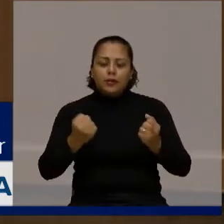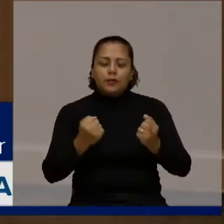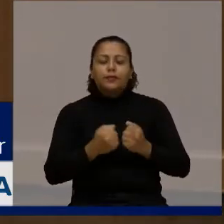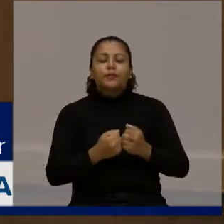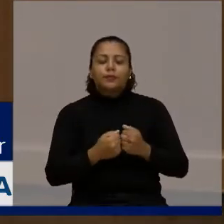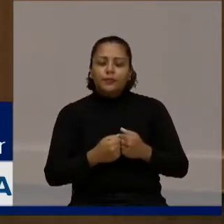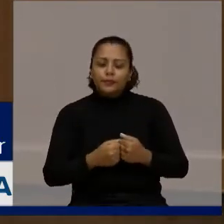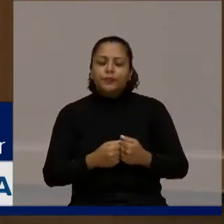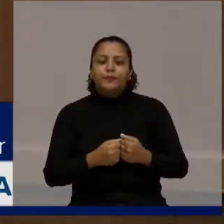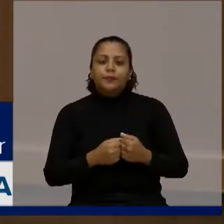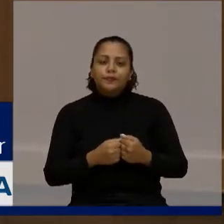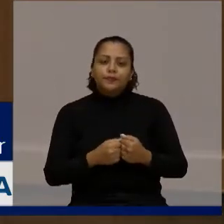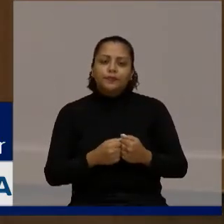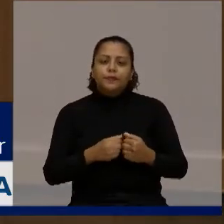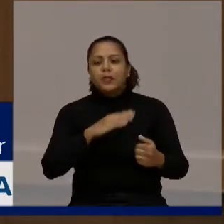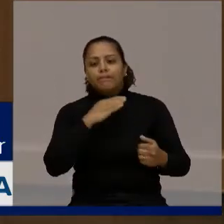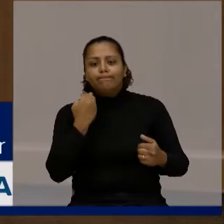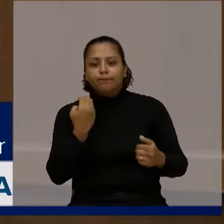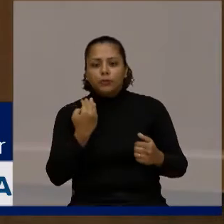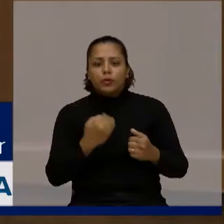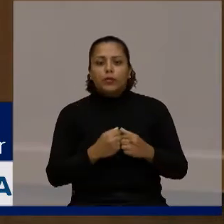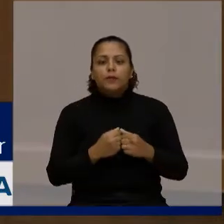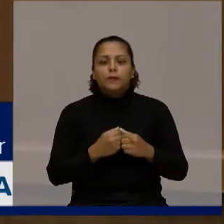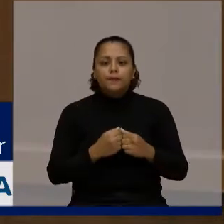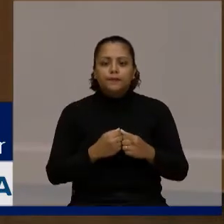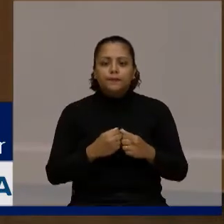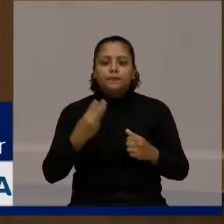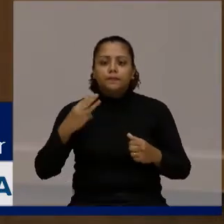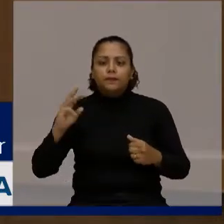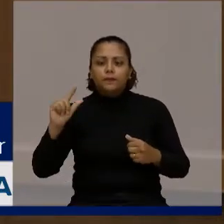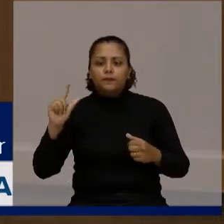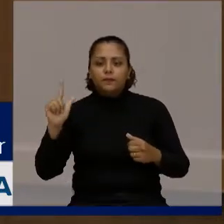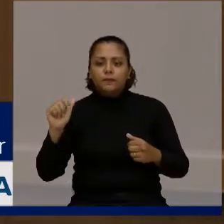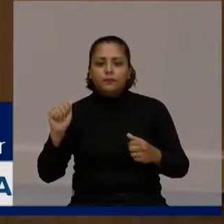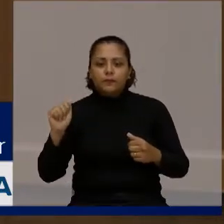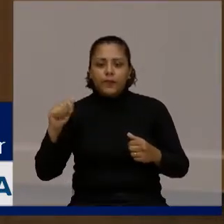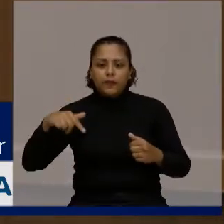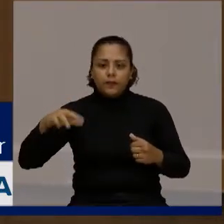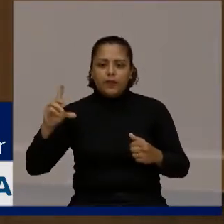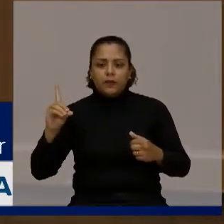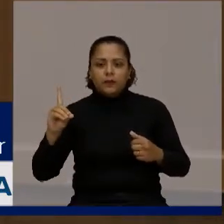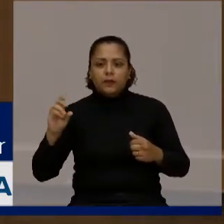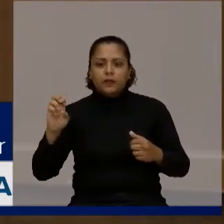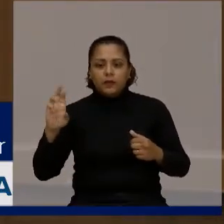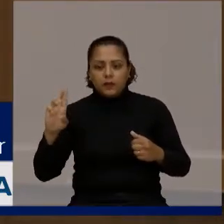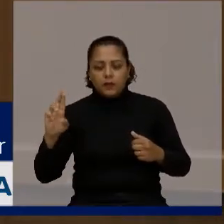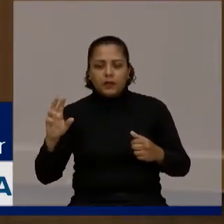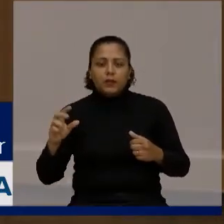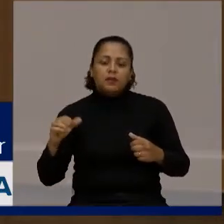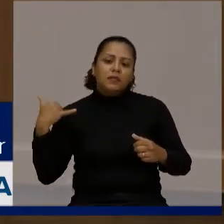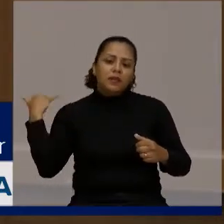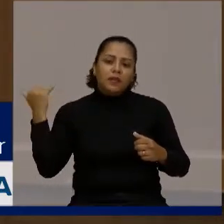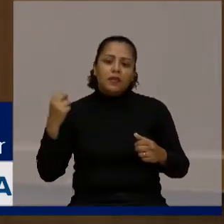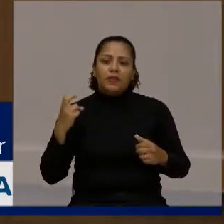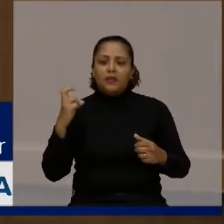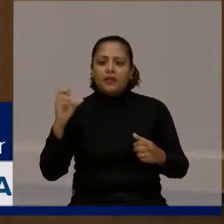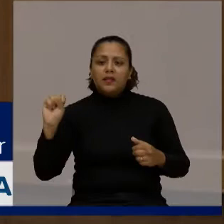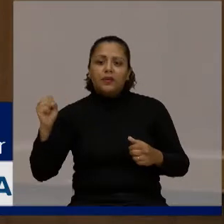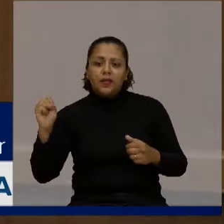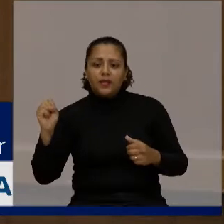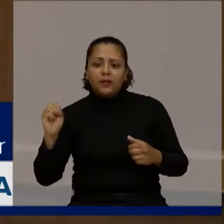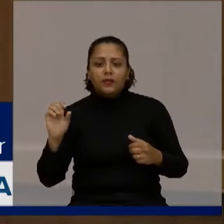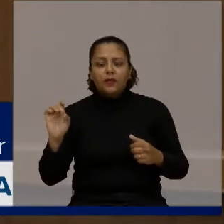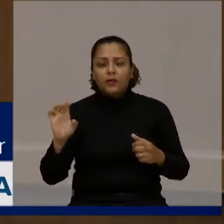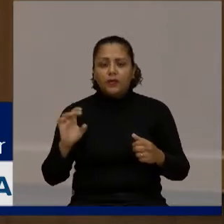acidente automobilístico e faleceu. Vander Luiz tinha 58 anos, chegou à semifinal da Copa União pelo Atlético Mineiro,